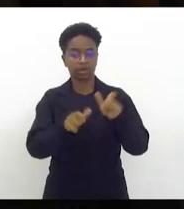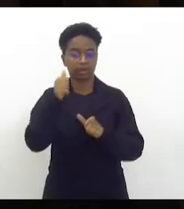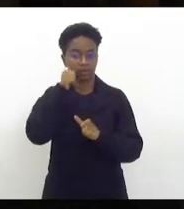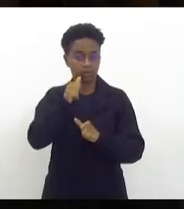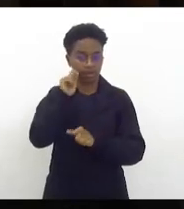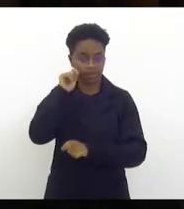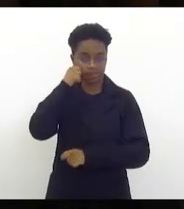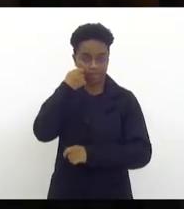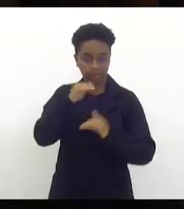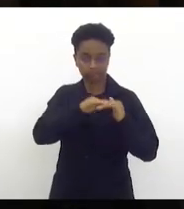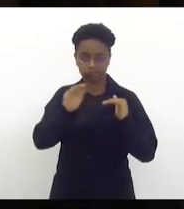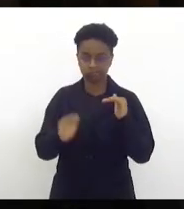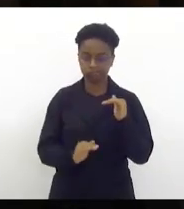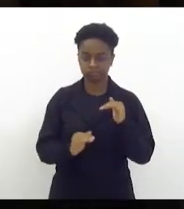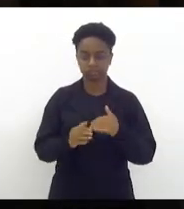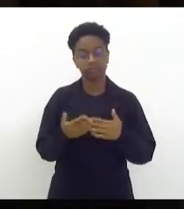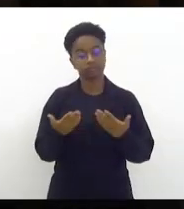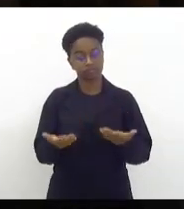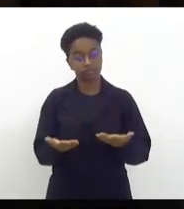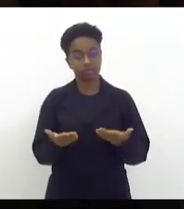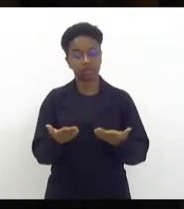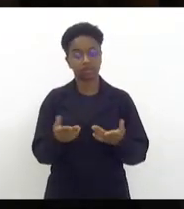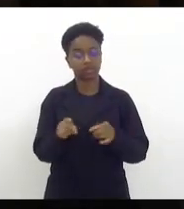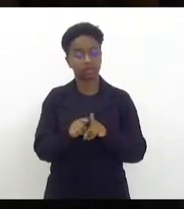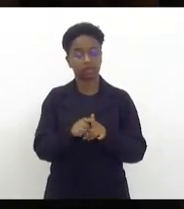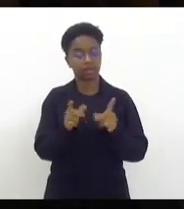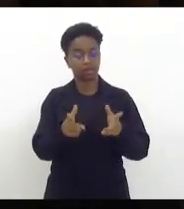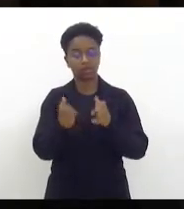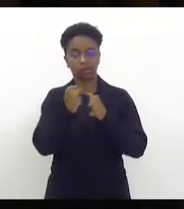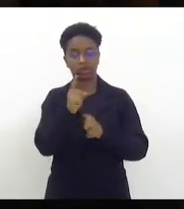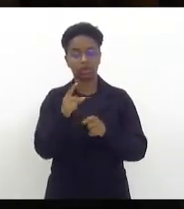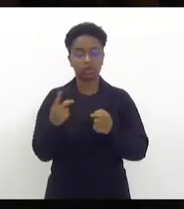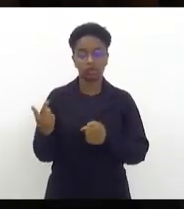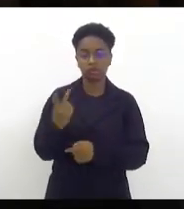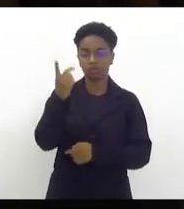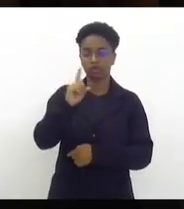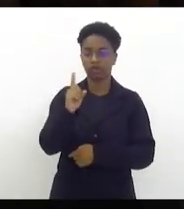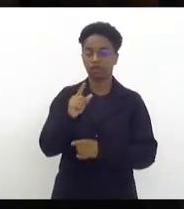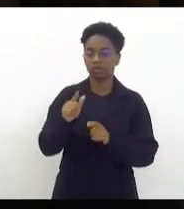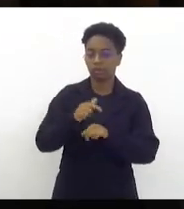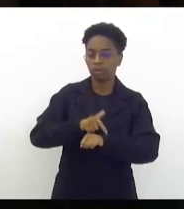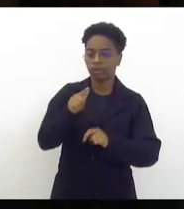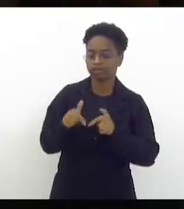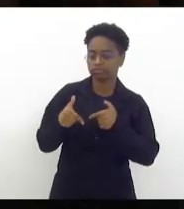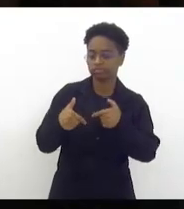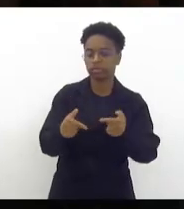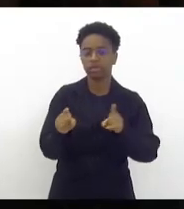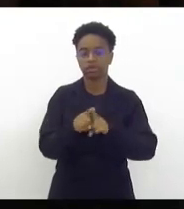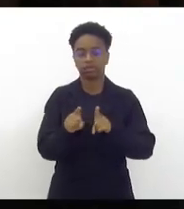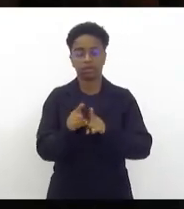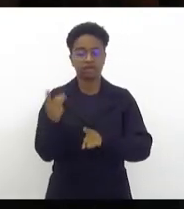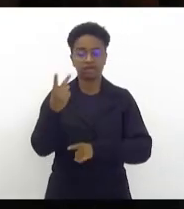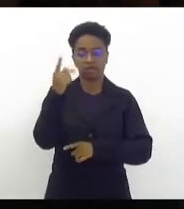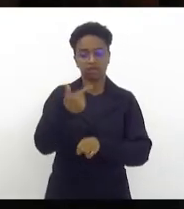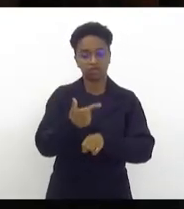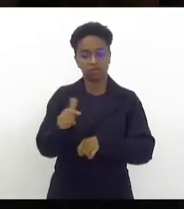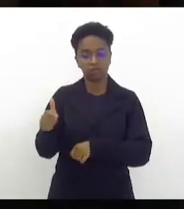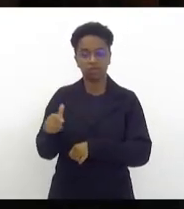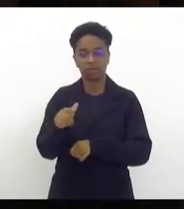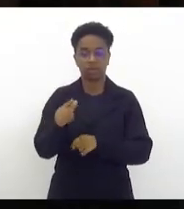negras são submetidas e não são reconhecidas e valorizadas nas suas ações, não são reconhecidas e valorizadas na